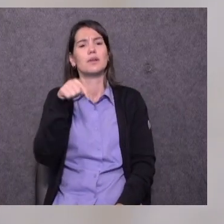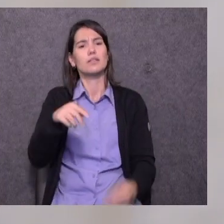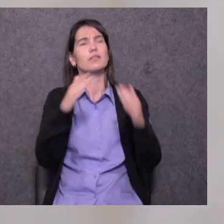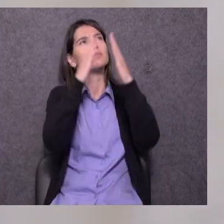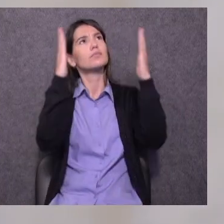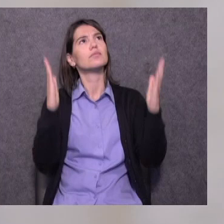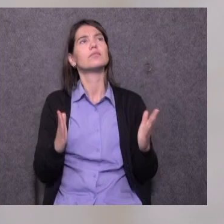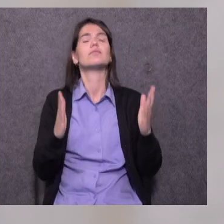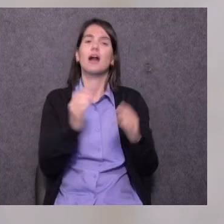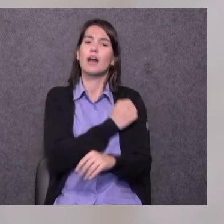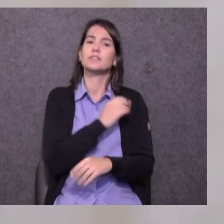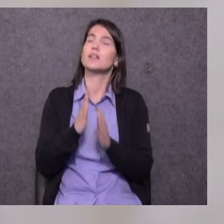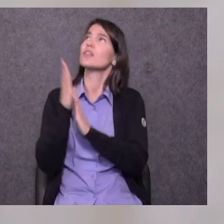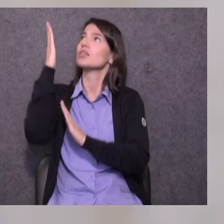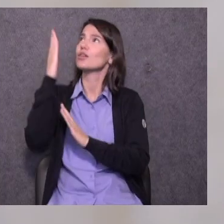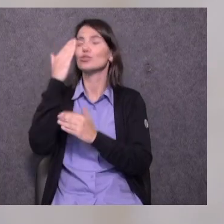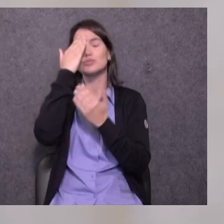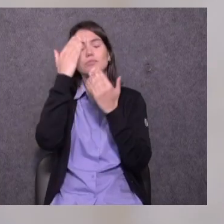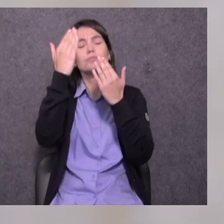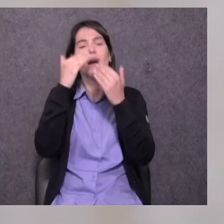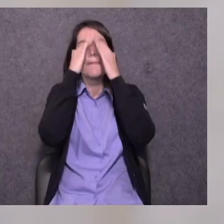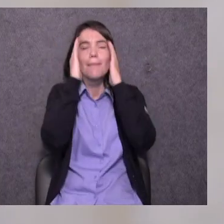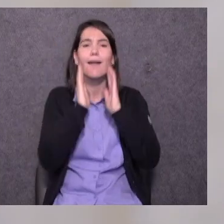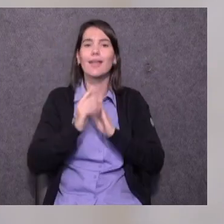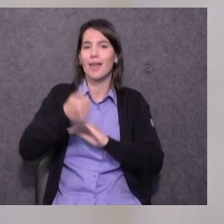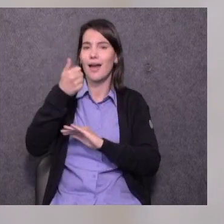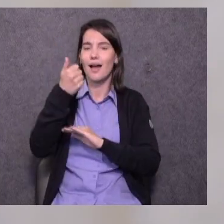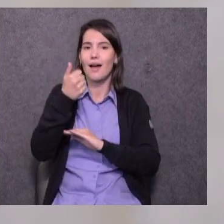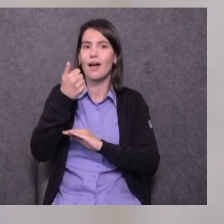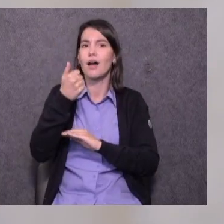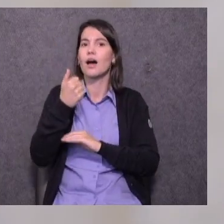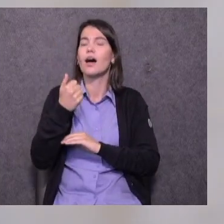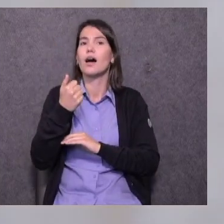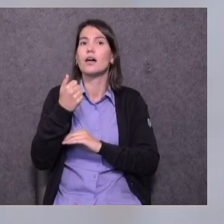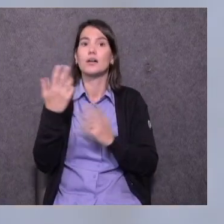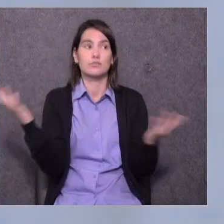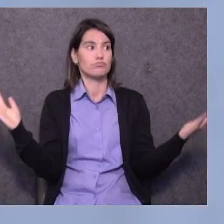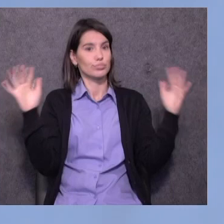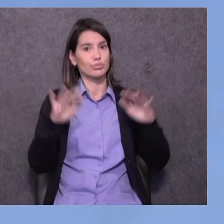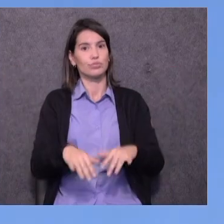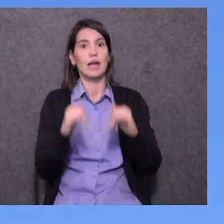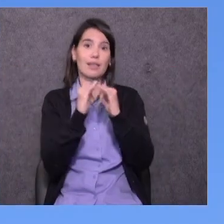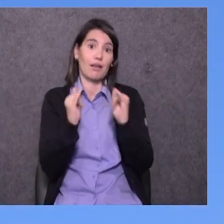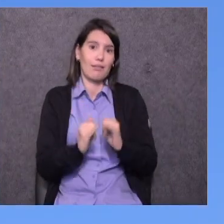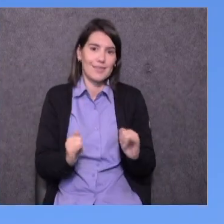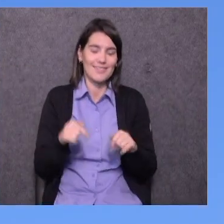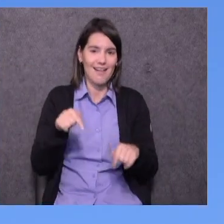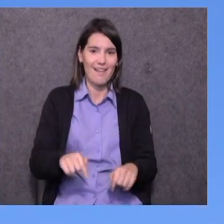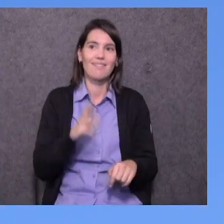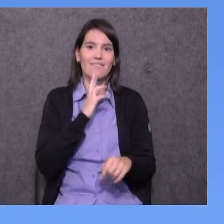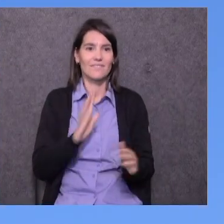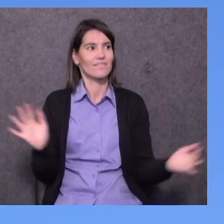Casa de Deus e dedicada a Maria, na dimensão internacional deste santuário,